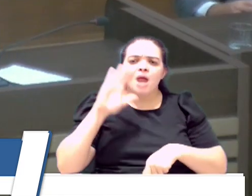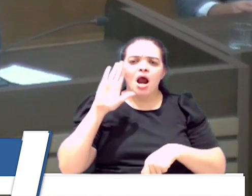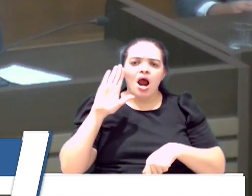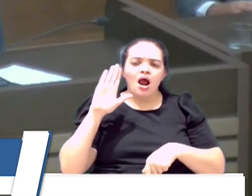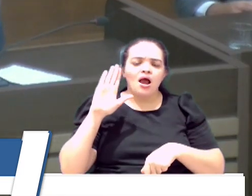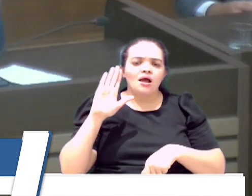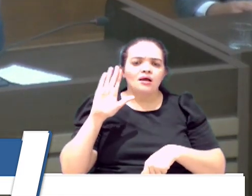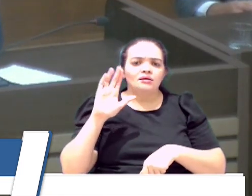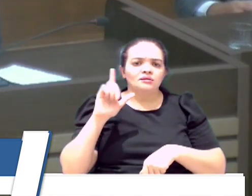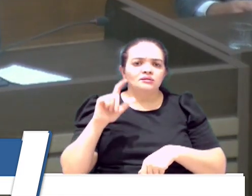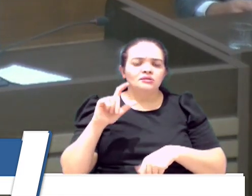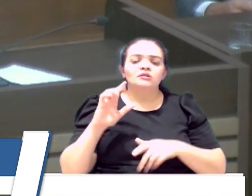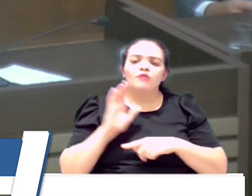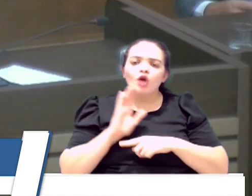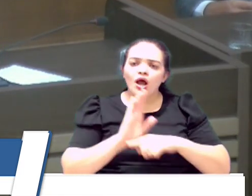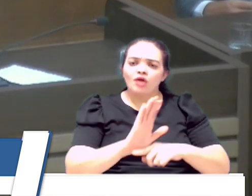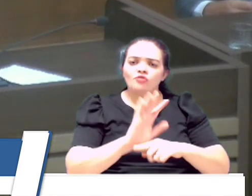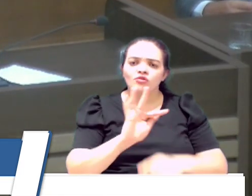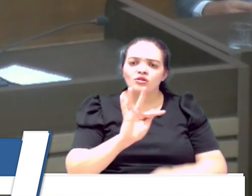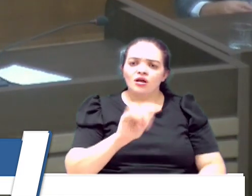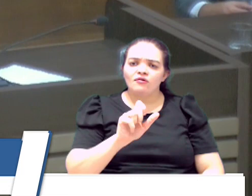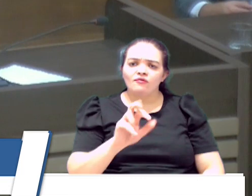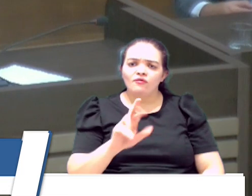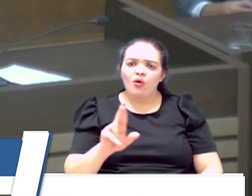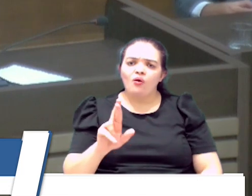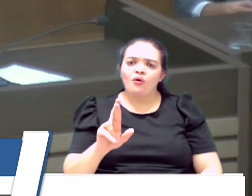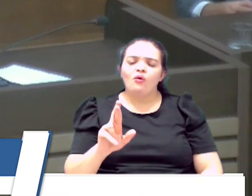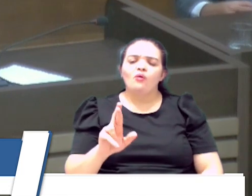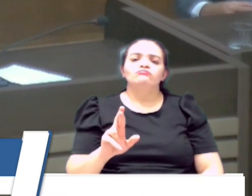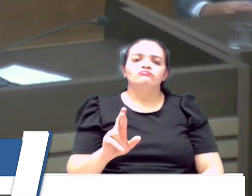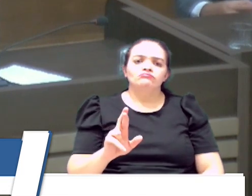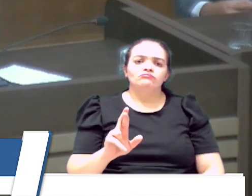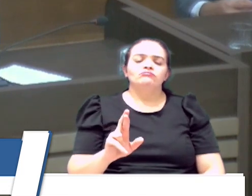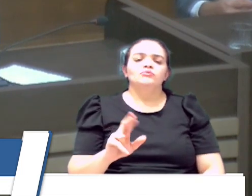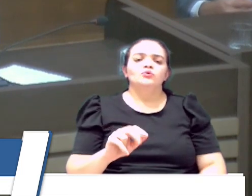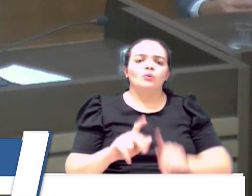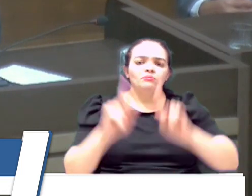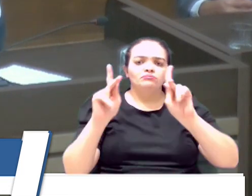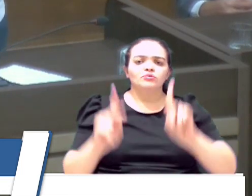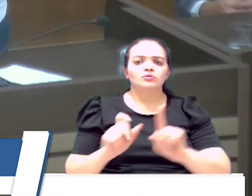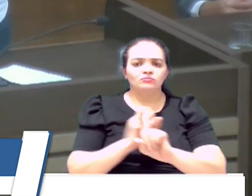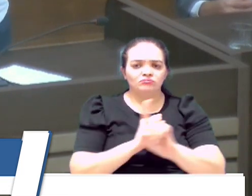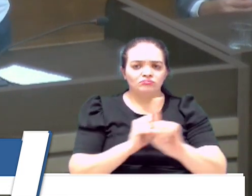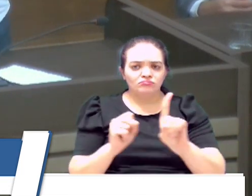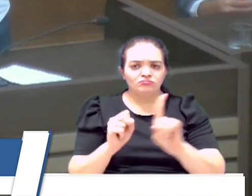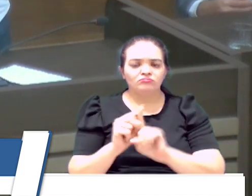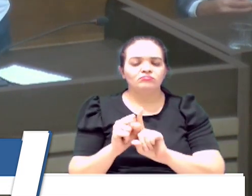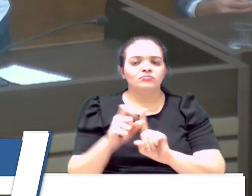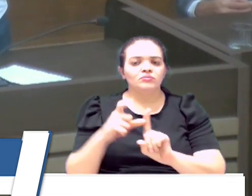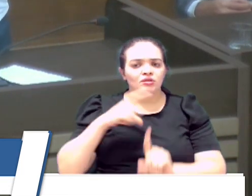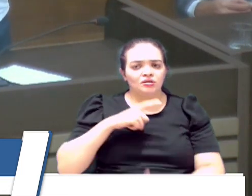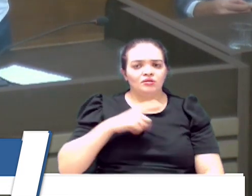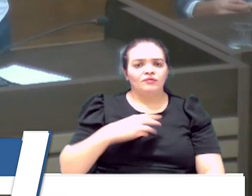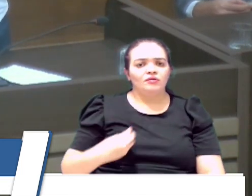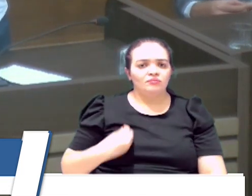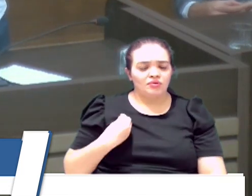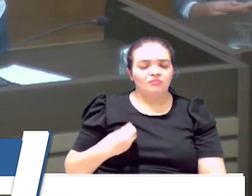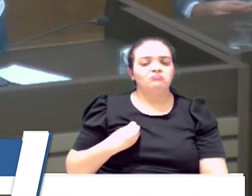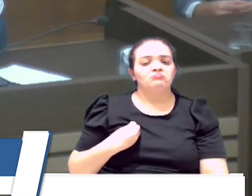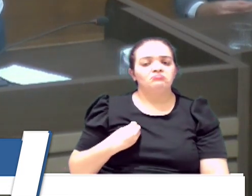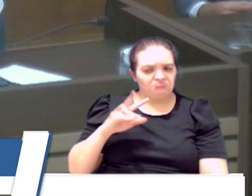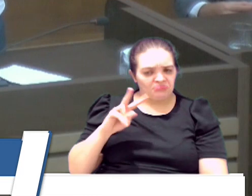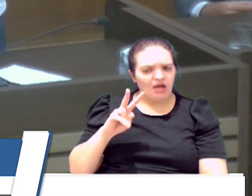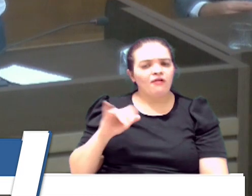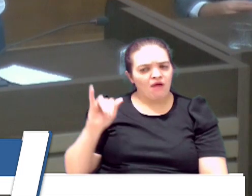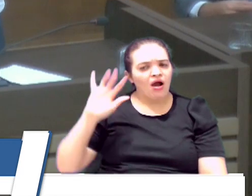se essa contribuição que a Flor da Vida já dá como projeto social tivesse aqui também. Isso ainda vai